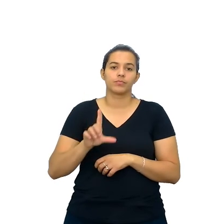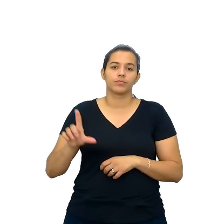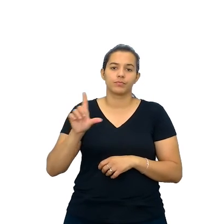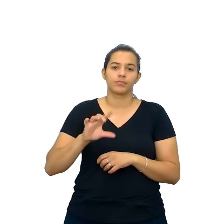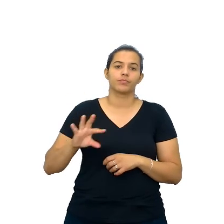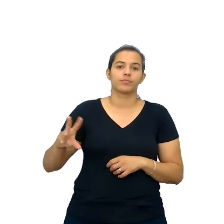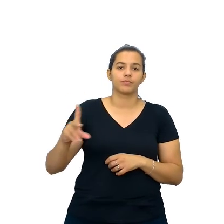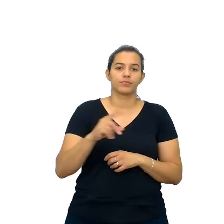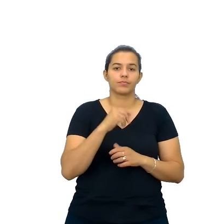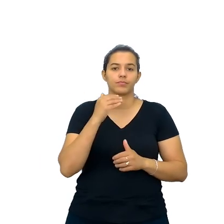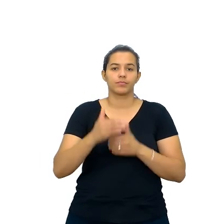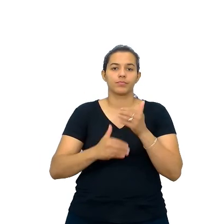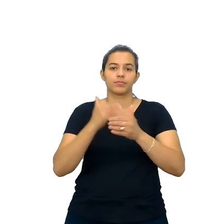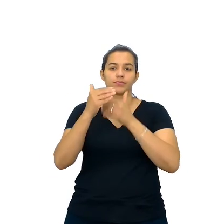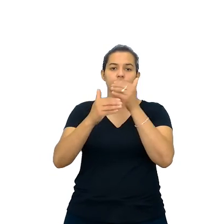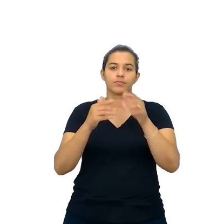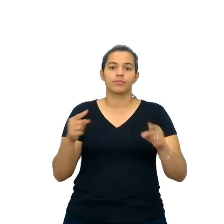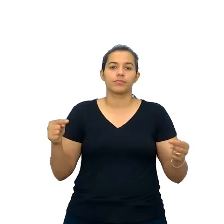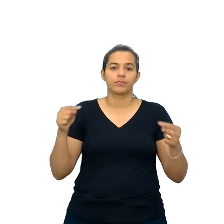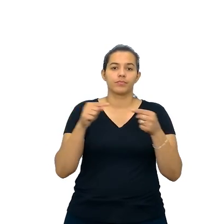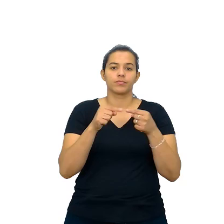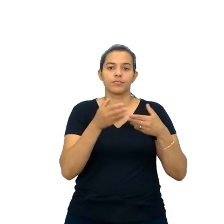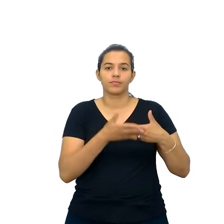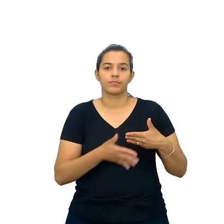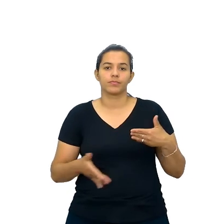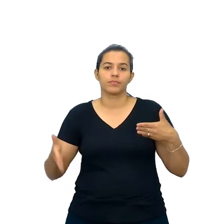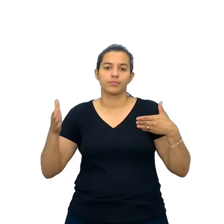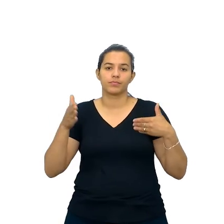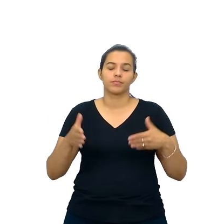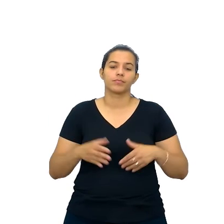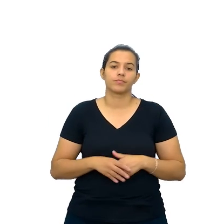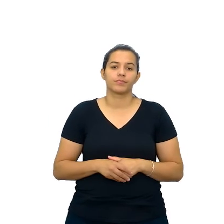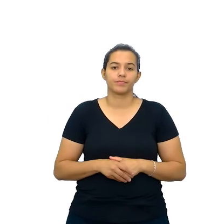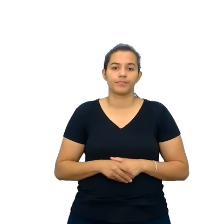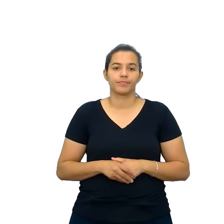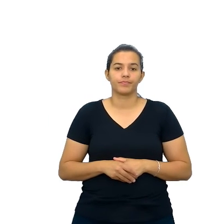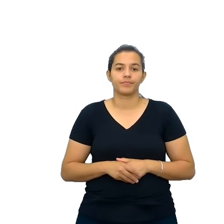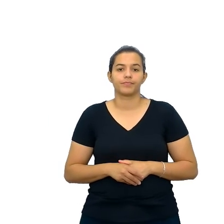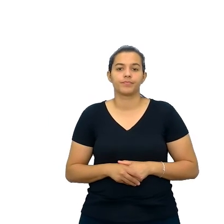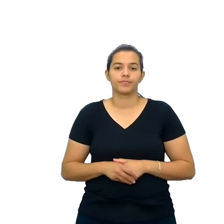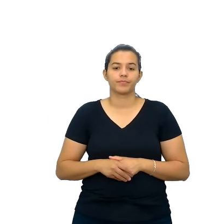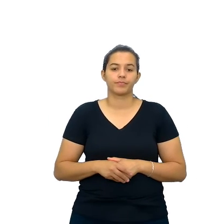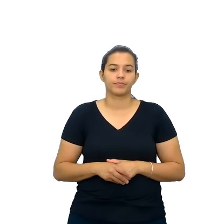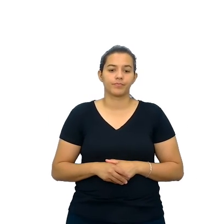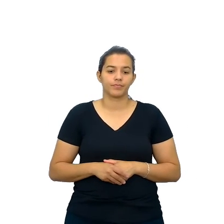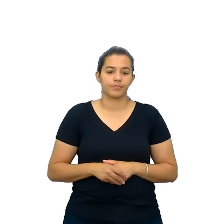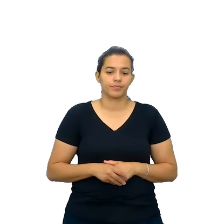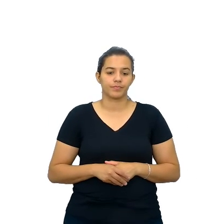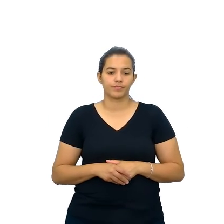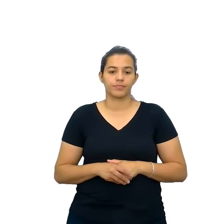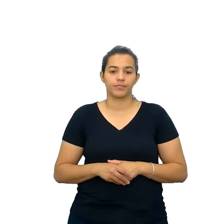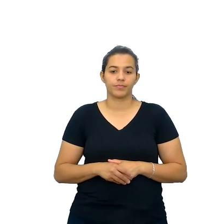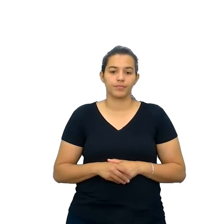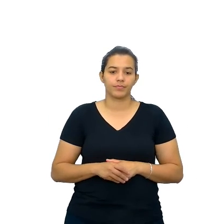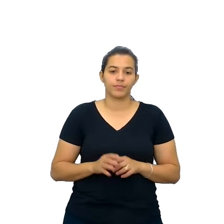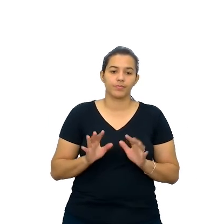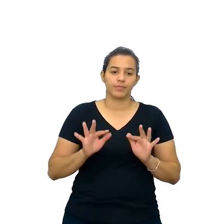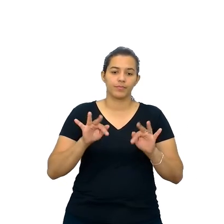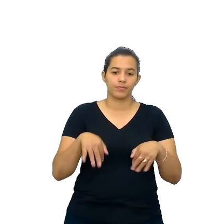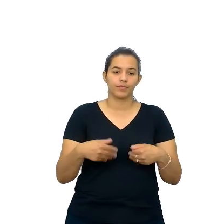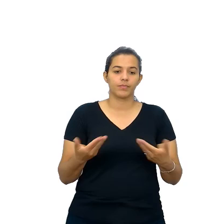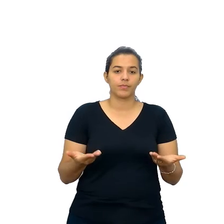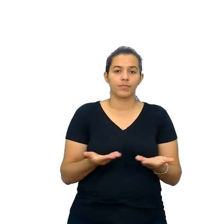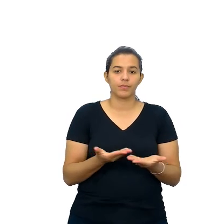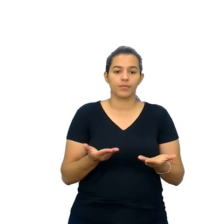né, desenvolvidas aí ao longo dos anos, né? Bom, vamos terminando aqui a nossa